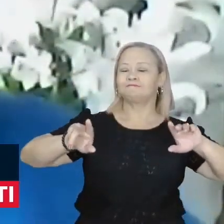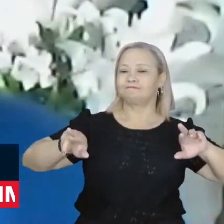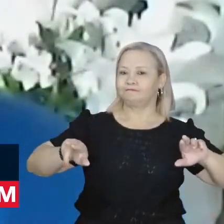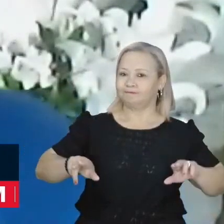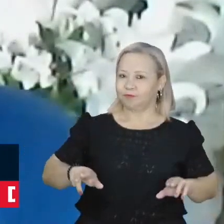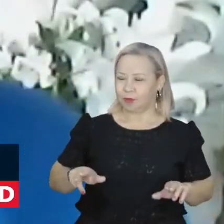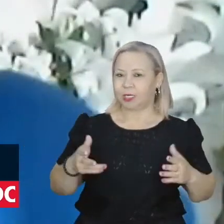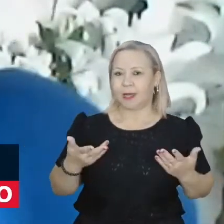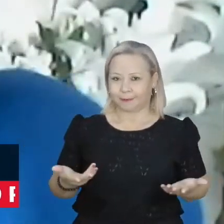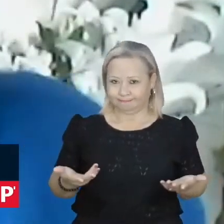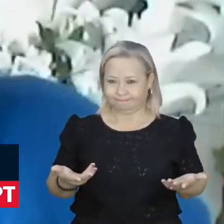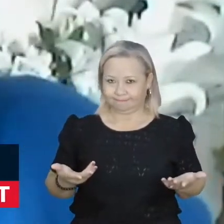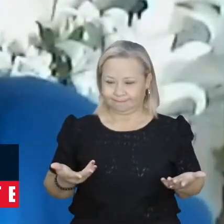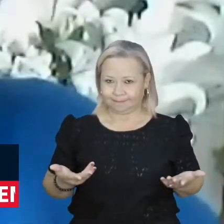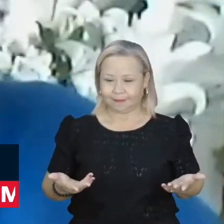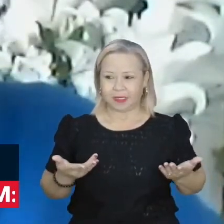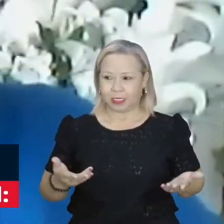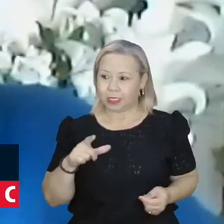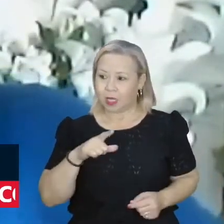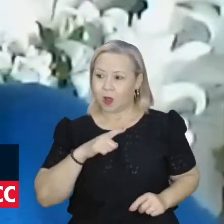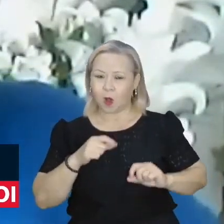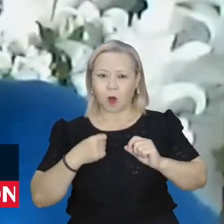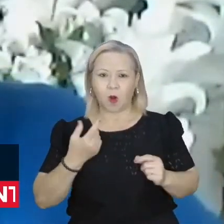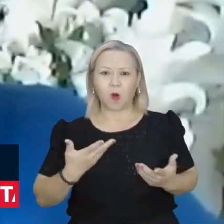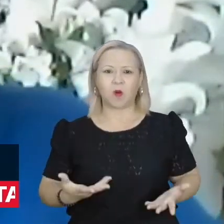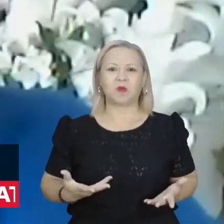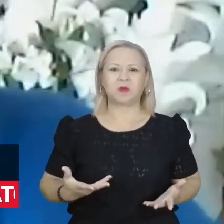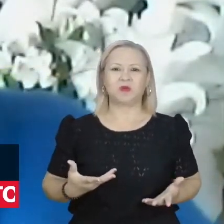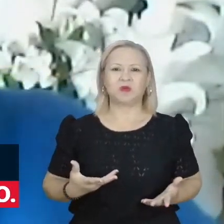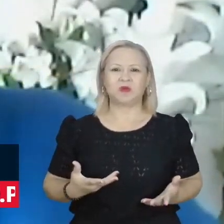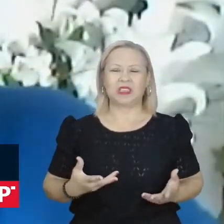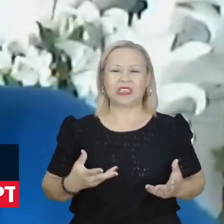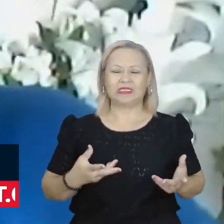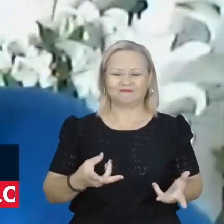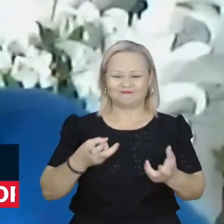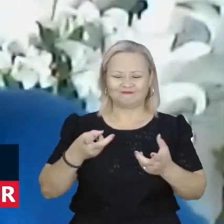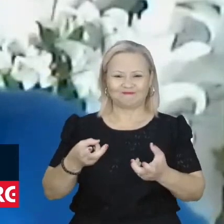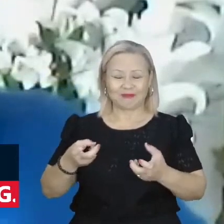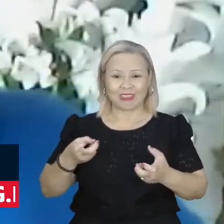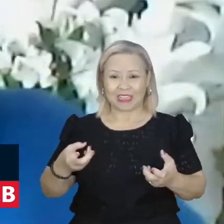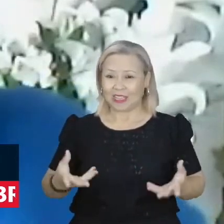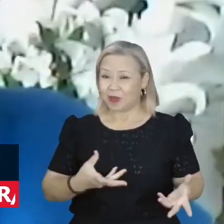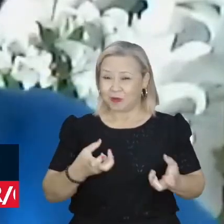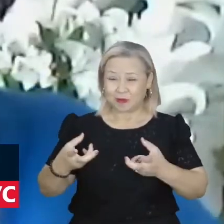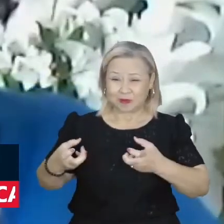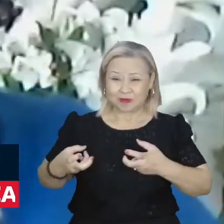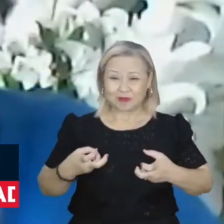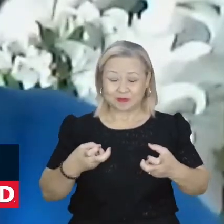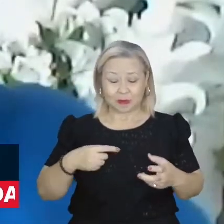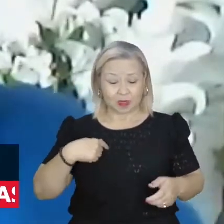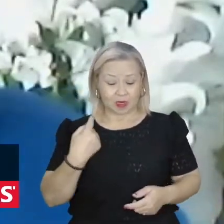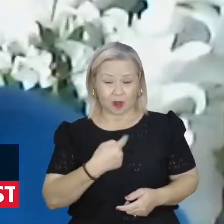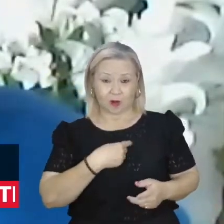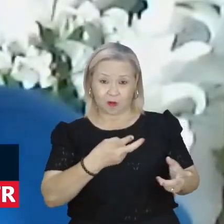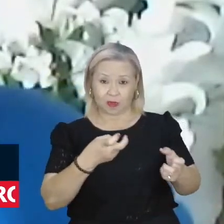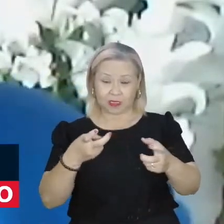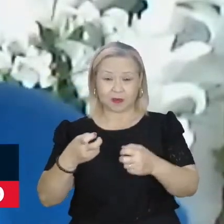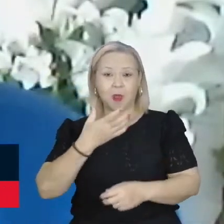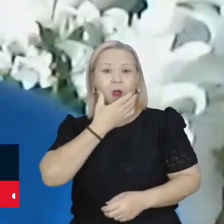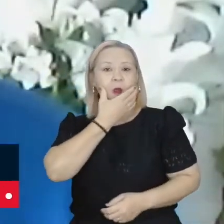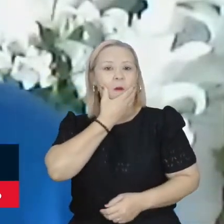às mulheres se estiverem na direção de alguma coisa. Então, é importante, mas muito importante, que